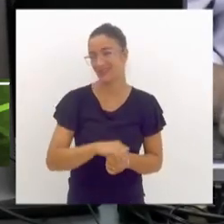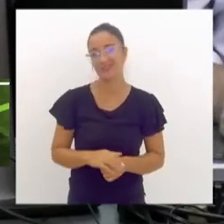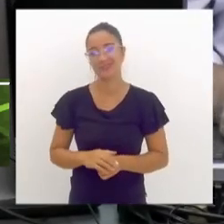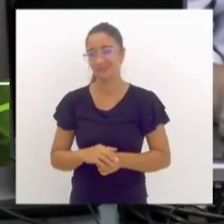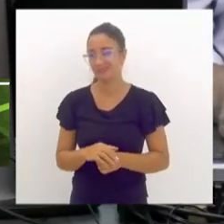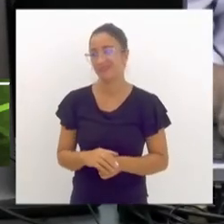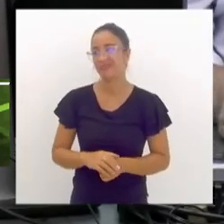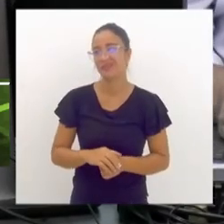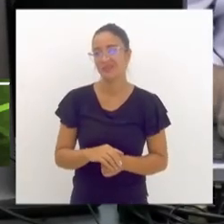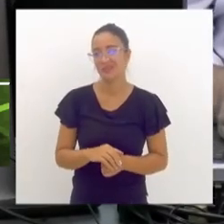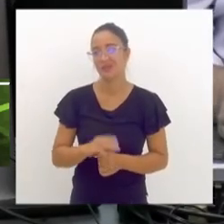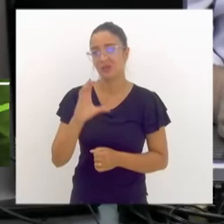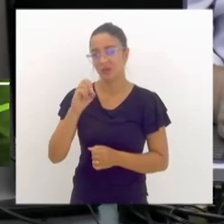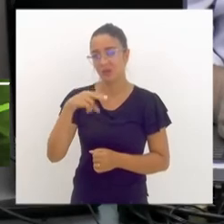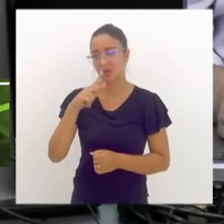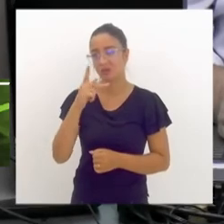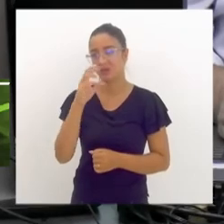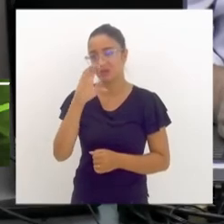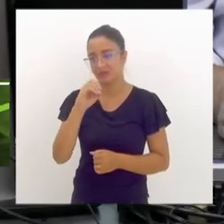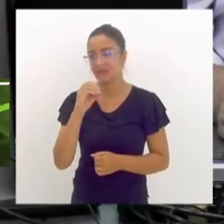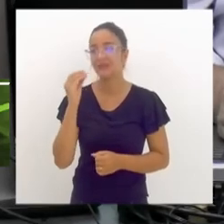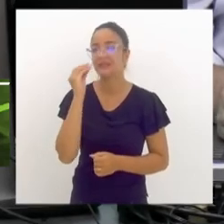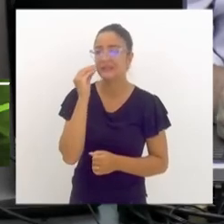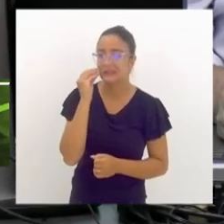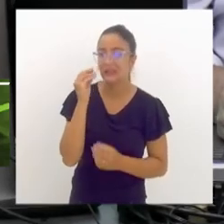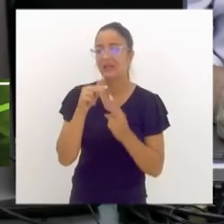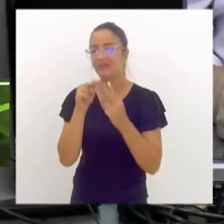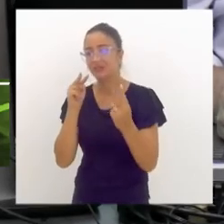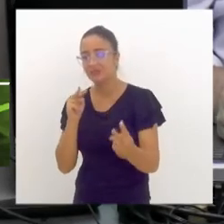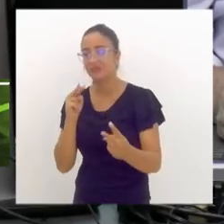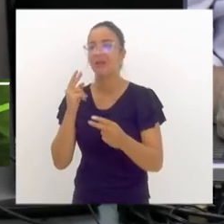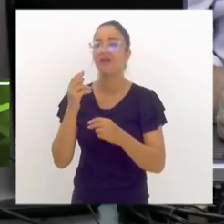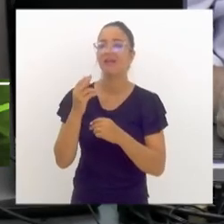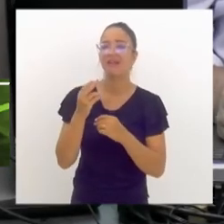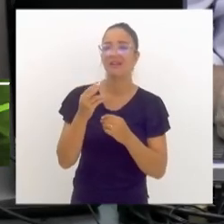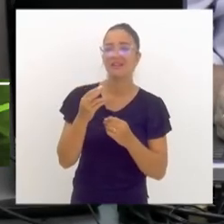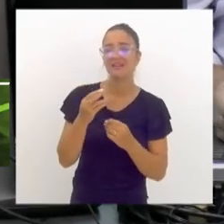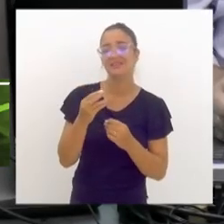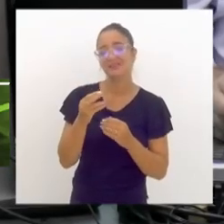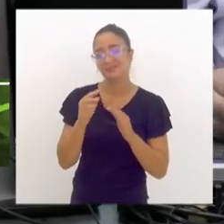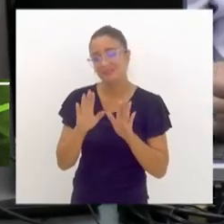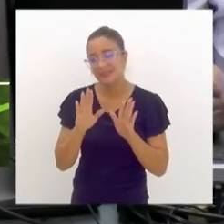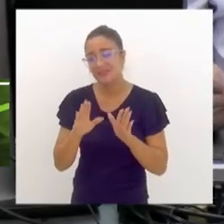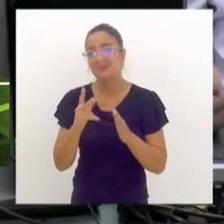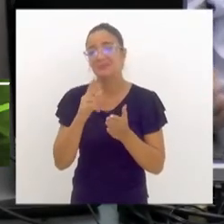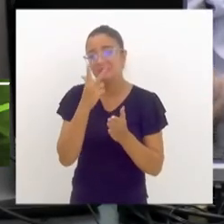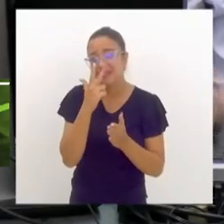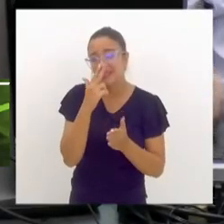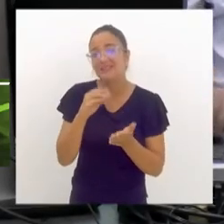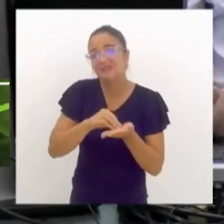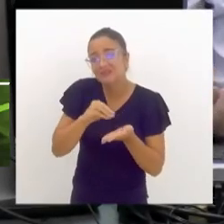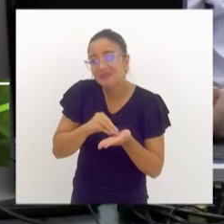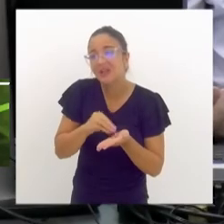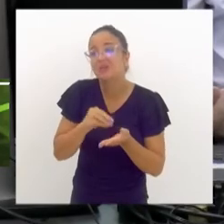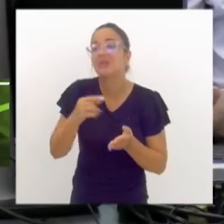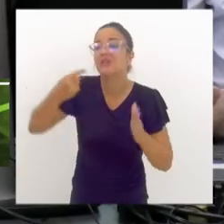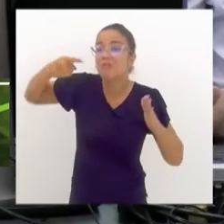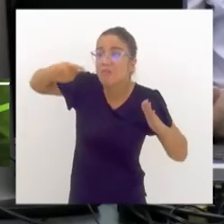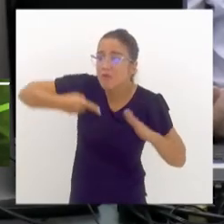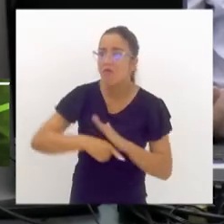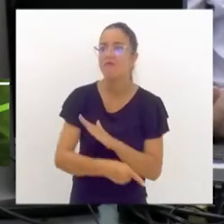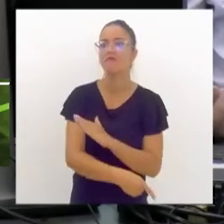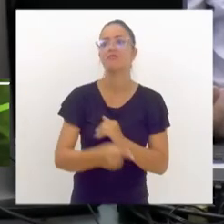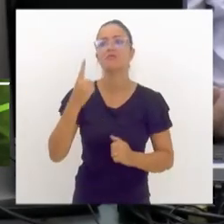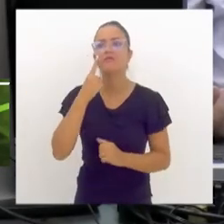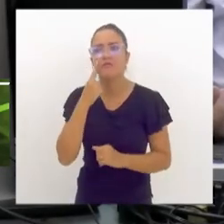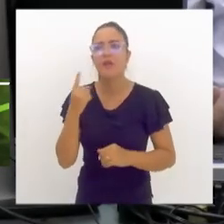Conselho Estadual de Educação para fazer algumas audiências virtuais, enfim, mas assim, evidentemente que é preciso discutir a fundo esse tema, que é um tema que tem graves